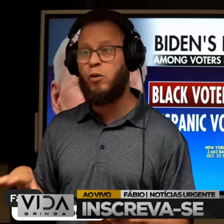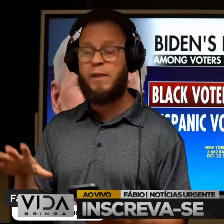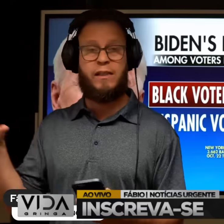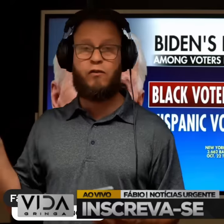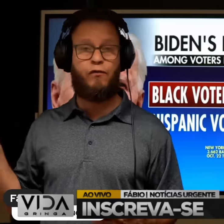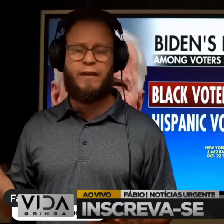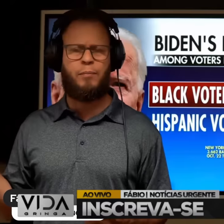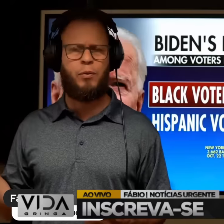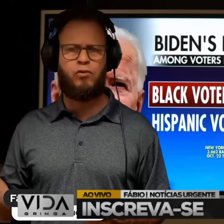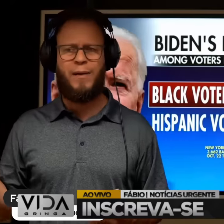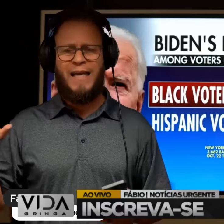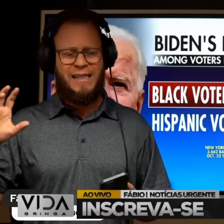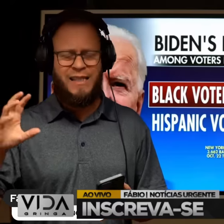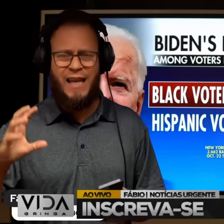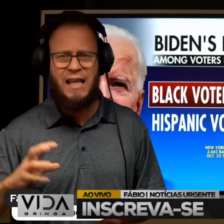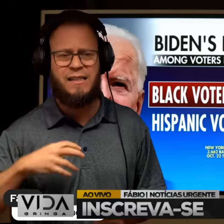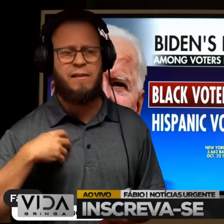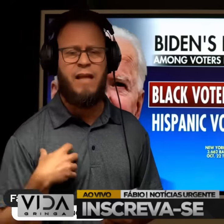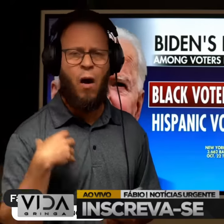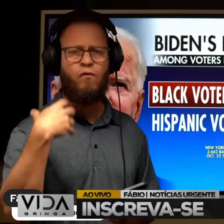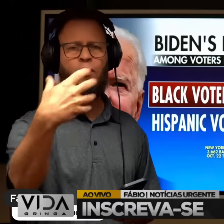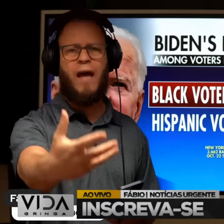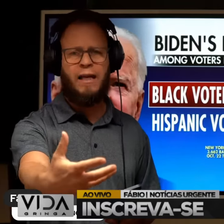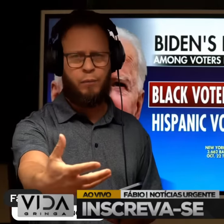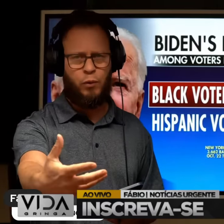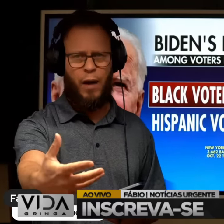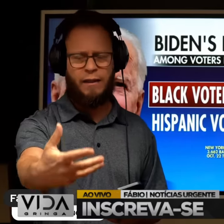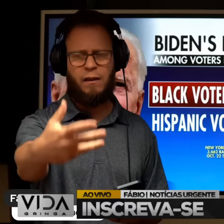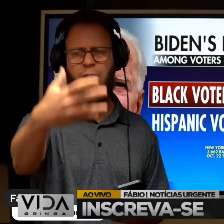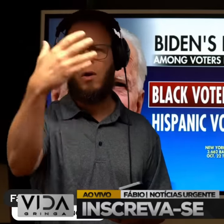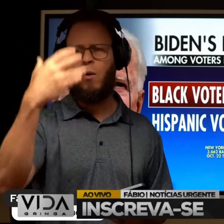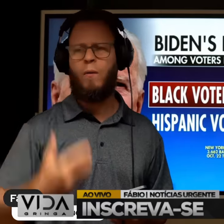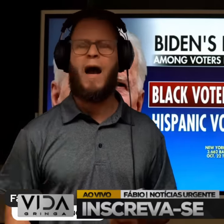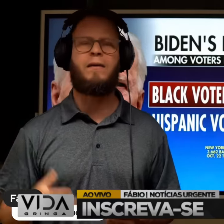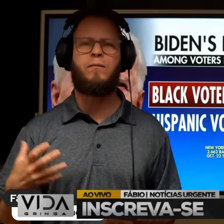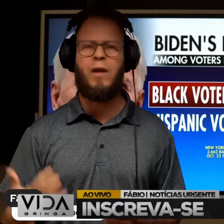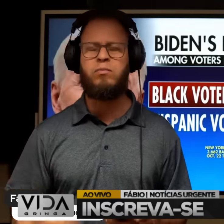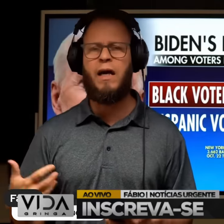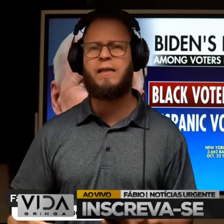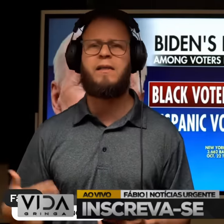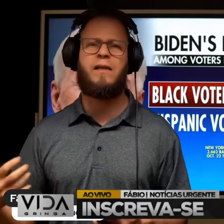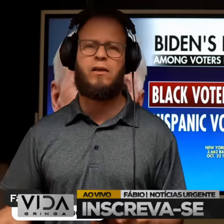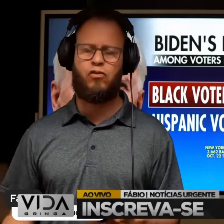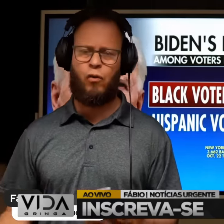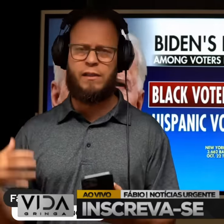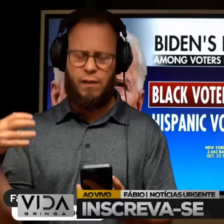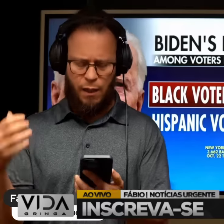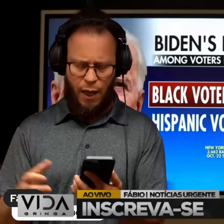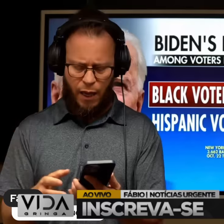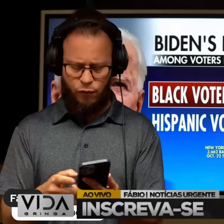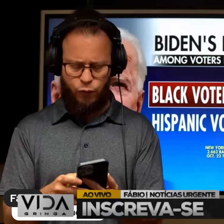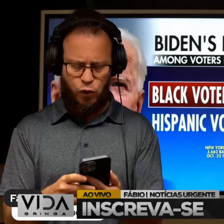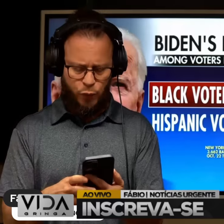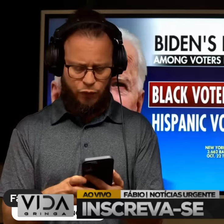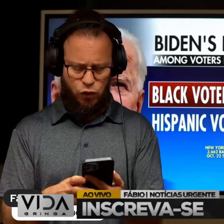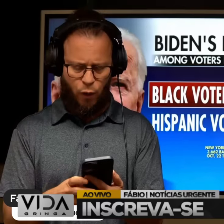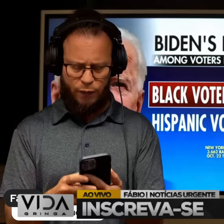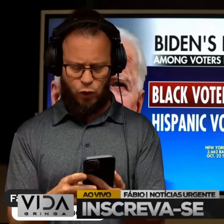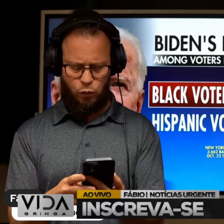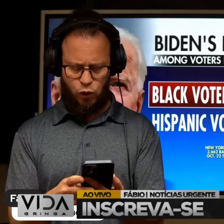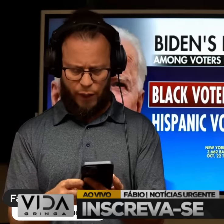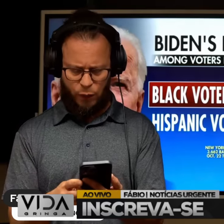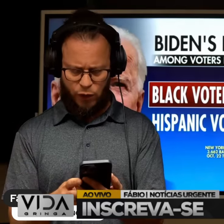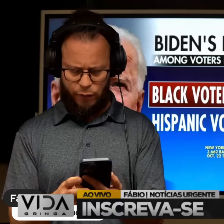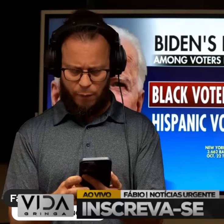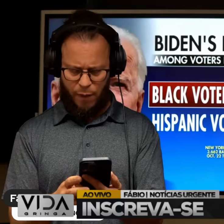Simplesmente, não precisam votar para o Trump. Se eles não votarem para o Biden não ganha essas eleições em 2024.